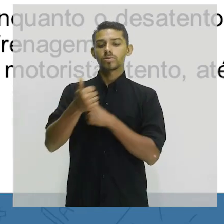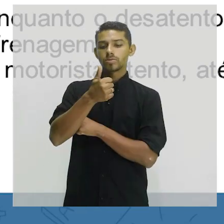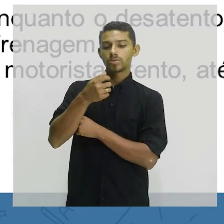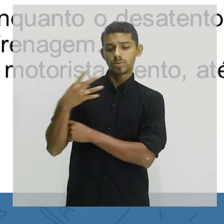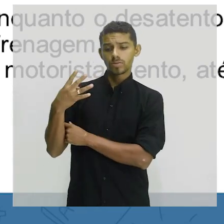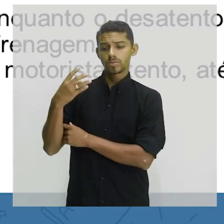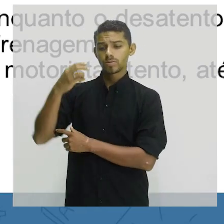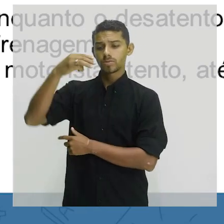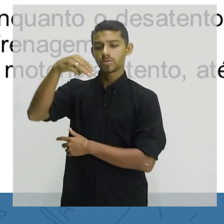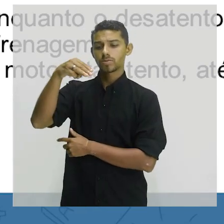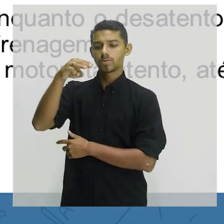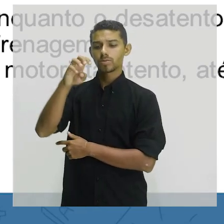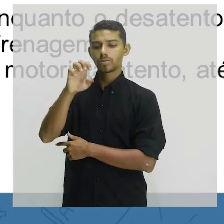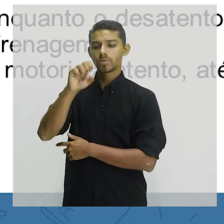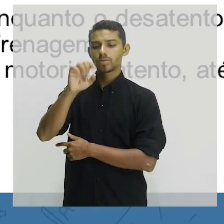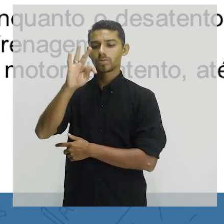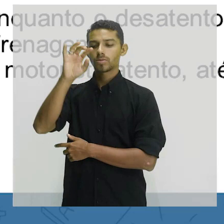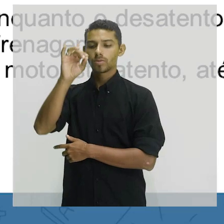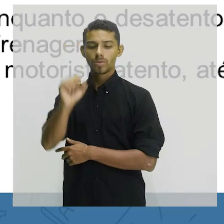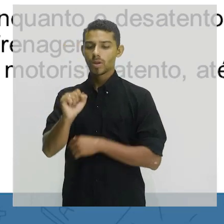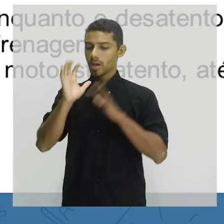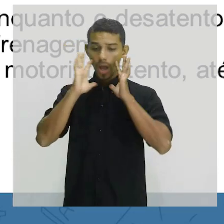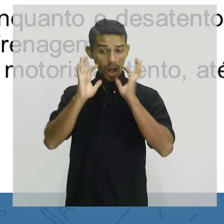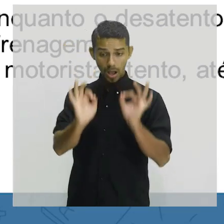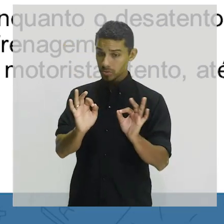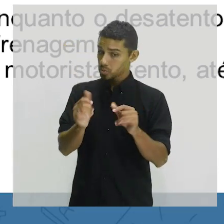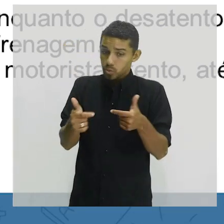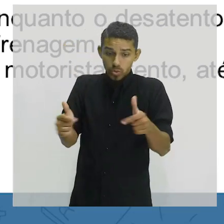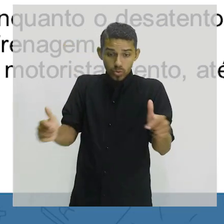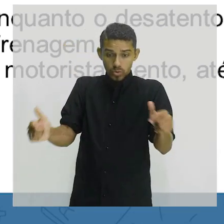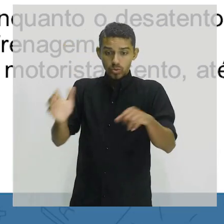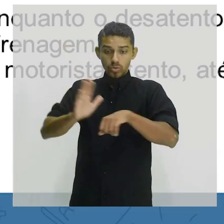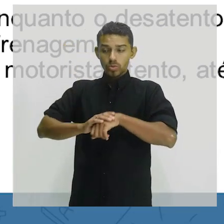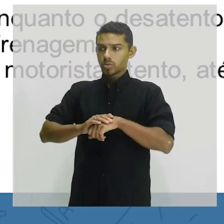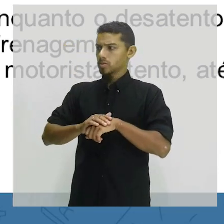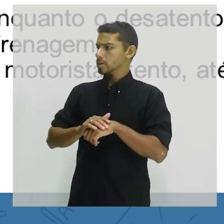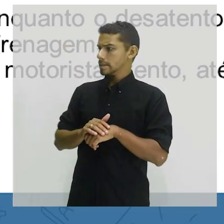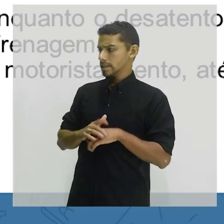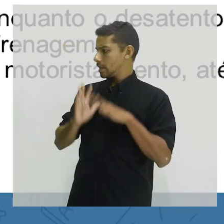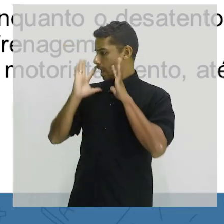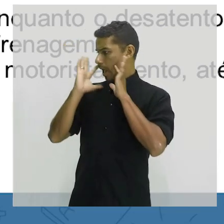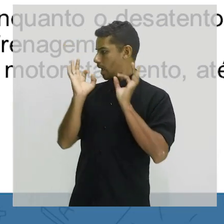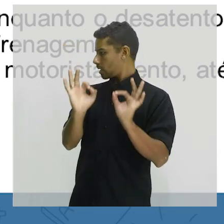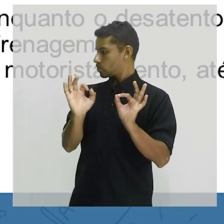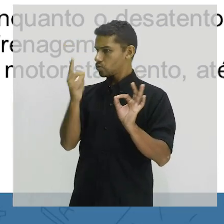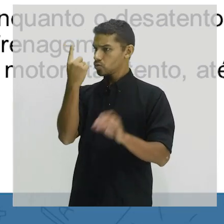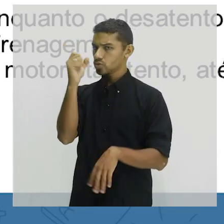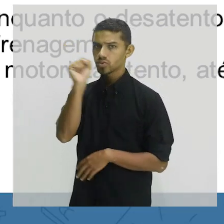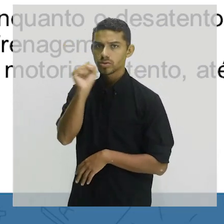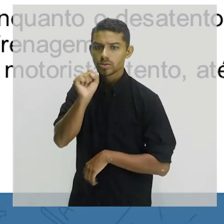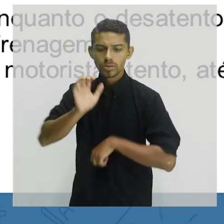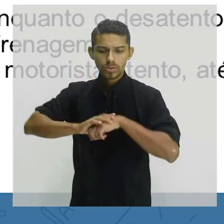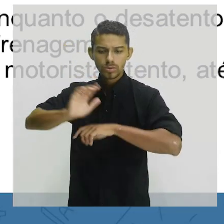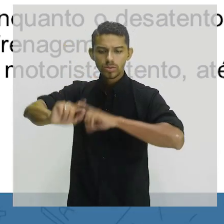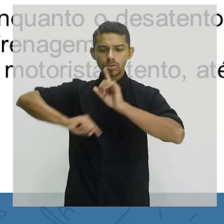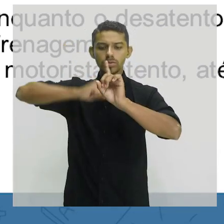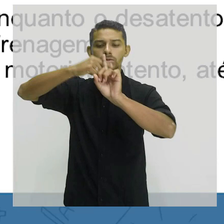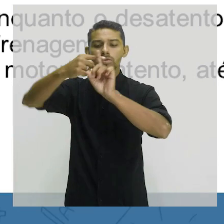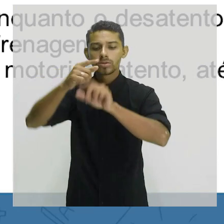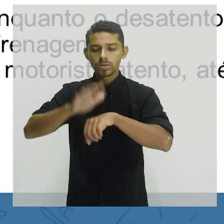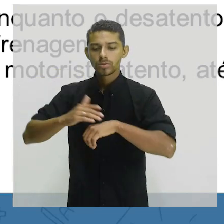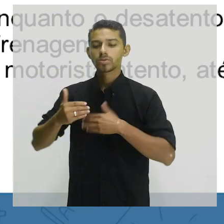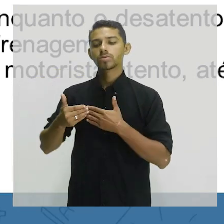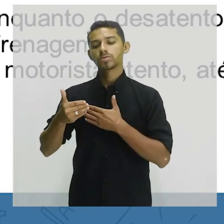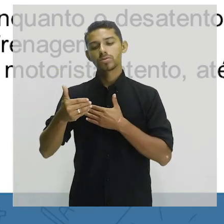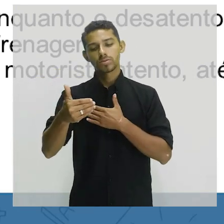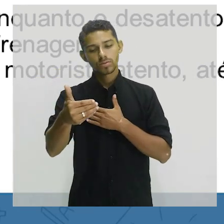por segundo, enquanto o desatento, em situação análoga, leva 1 segundo a mais para iniciar